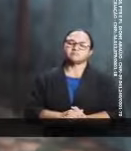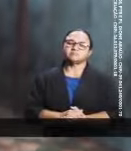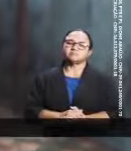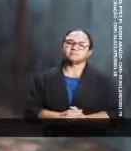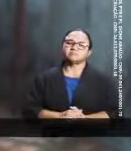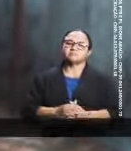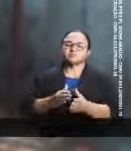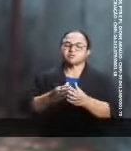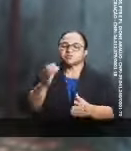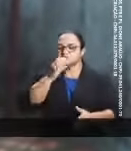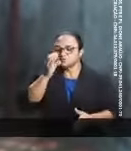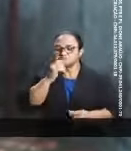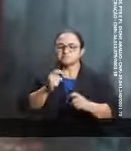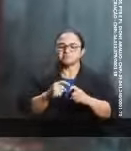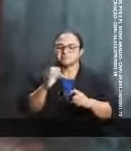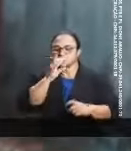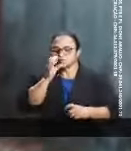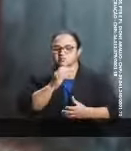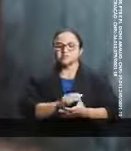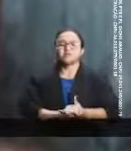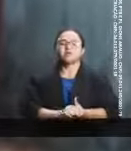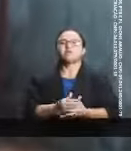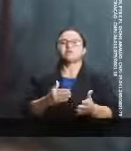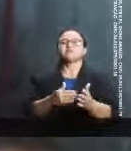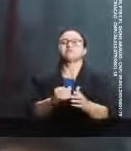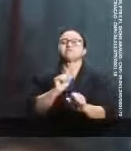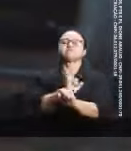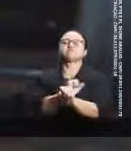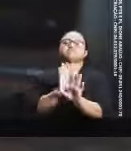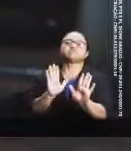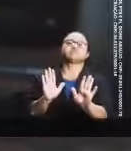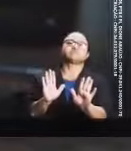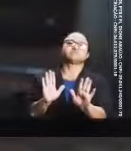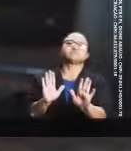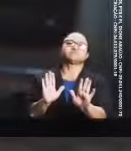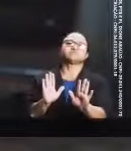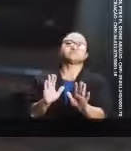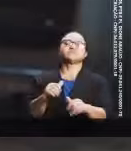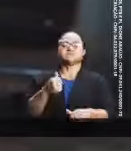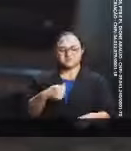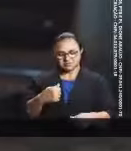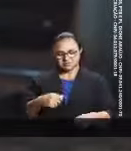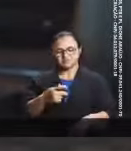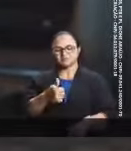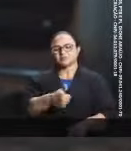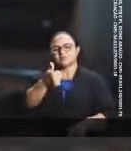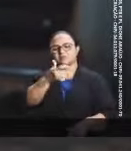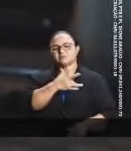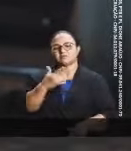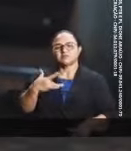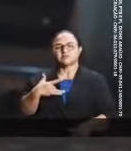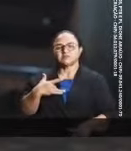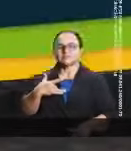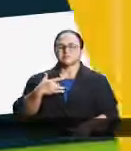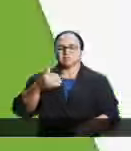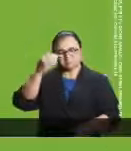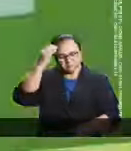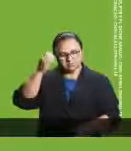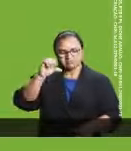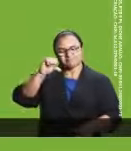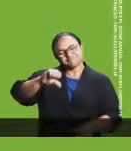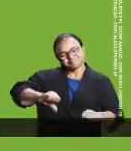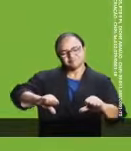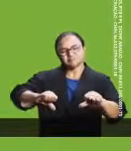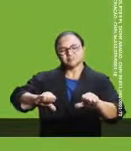pediu Gerson Neto e urgência até hoje não saiu essa então tem melhora a saúde filha a saúde Nossa aqui é uma calamidade